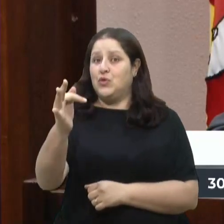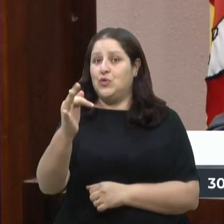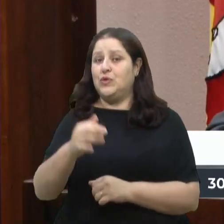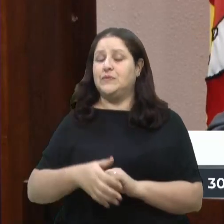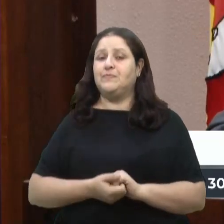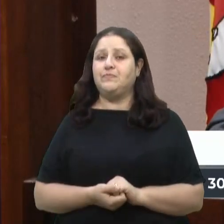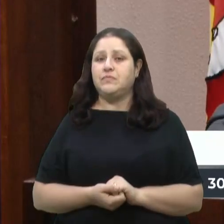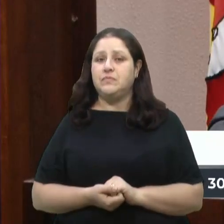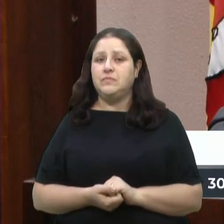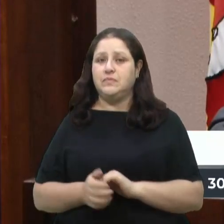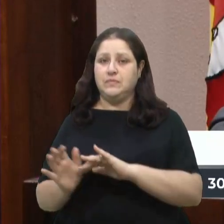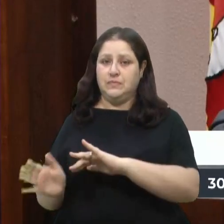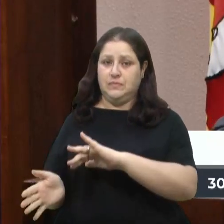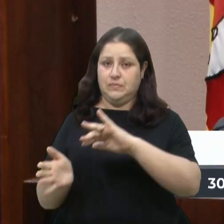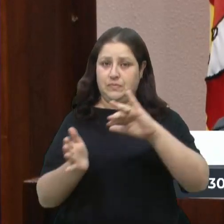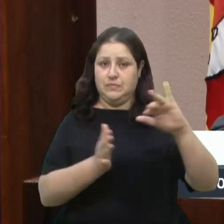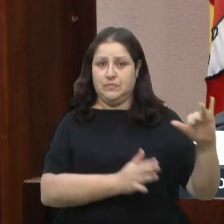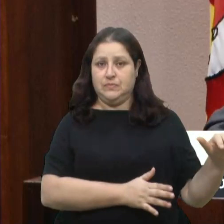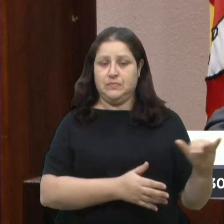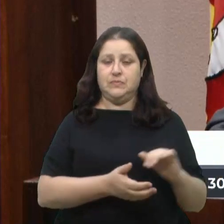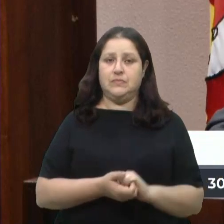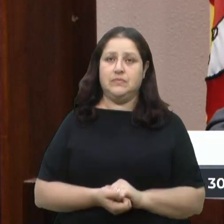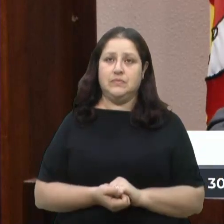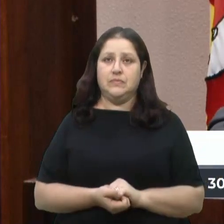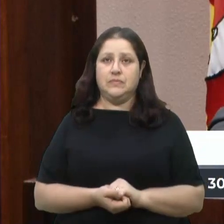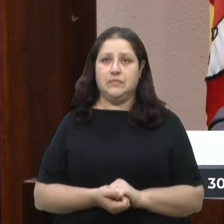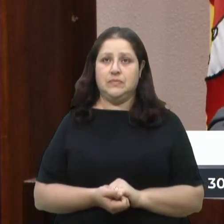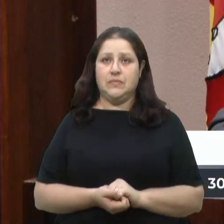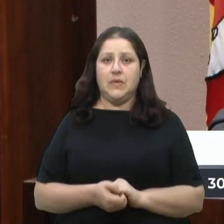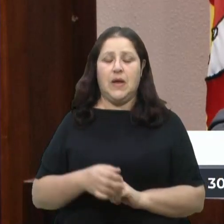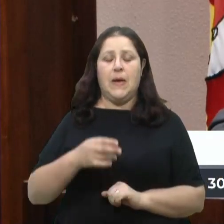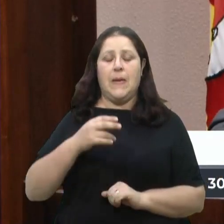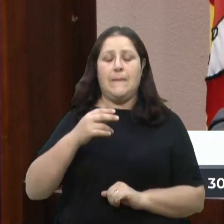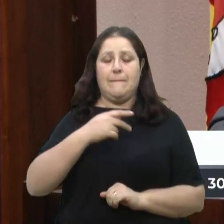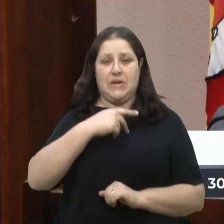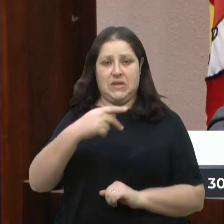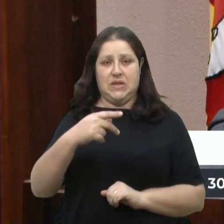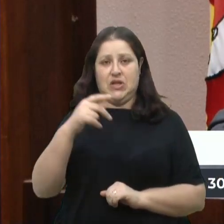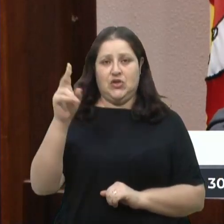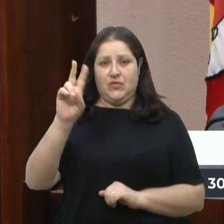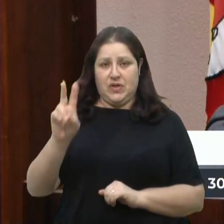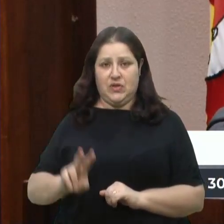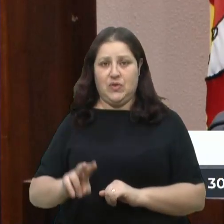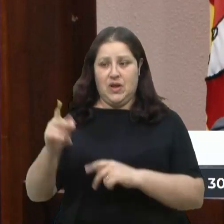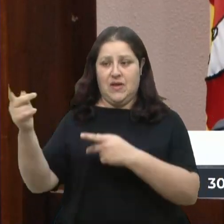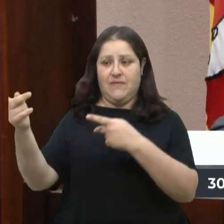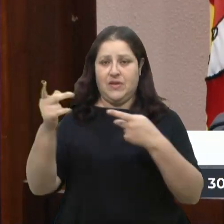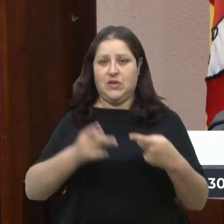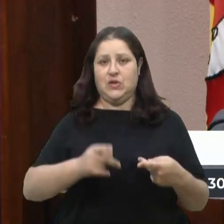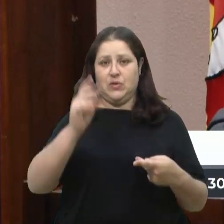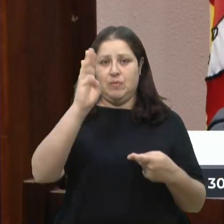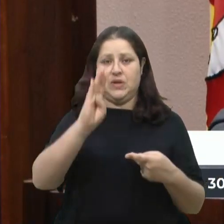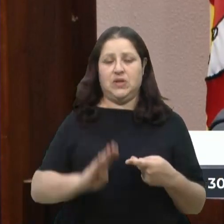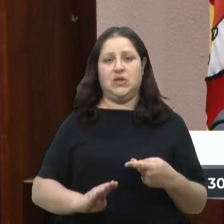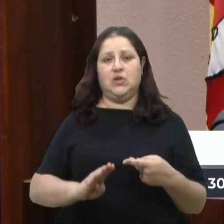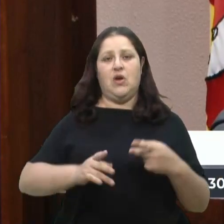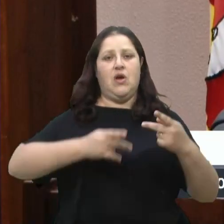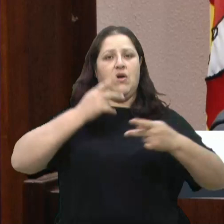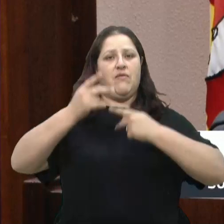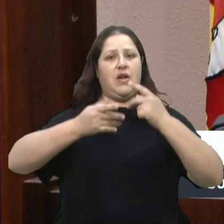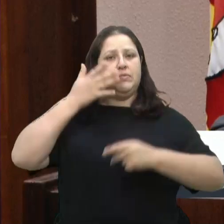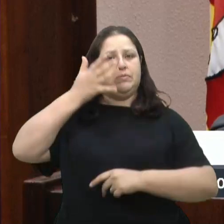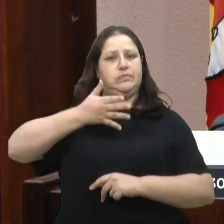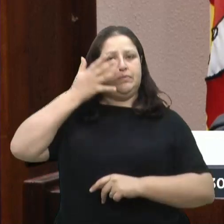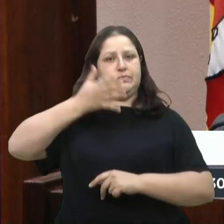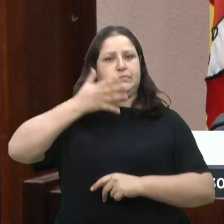A visita, por exemplo, né, do presidente da Venezuela no Brasil, com fortes discursos, né,